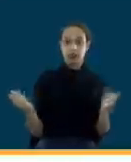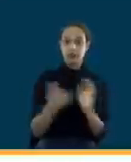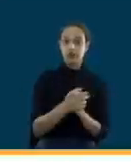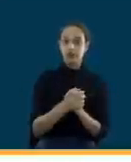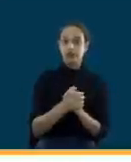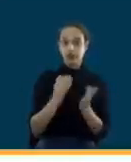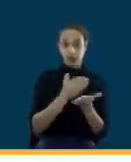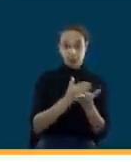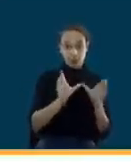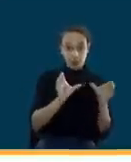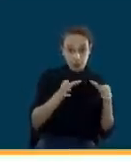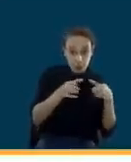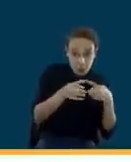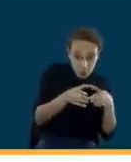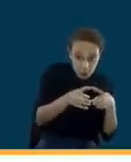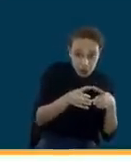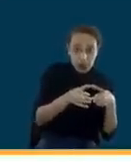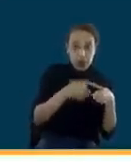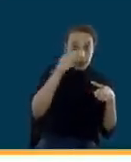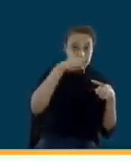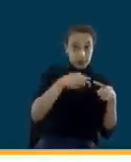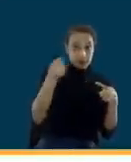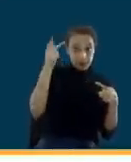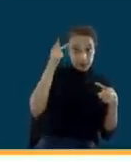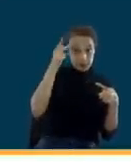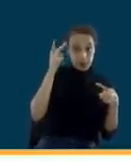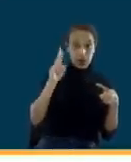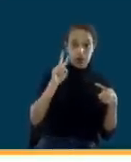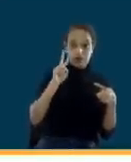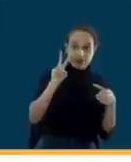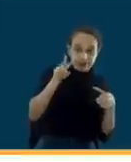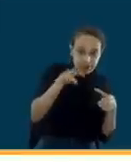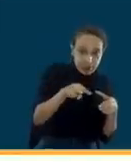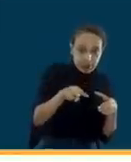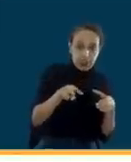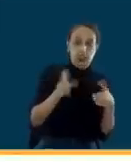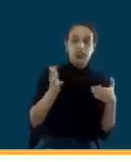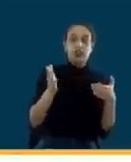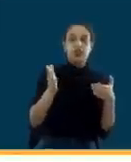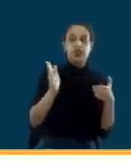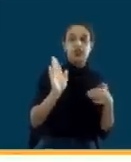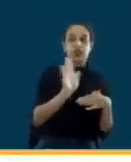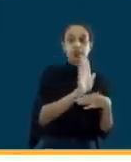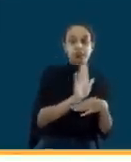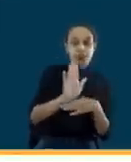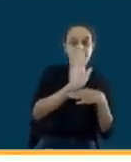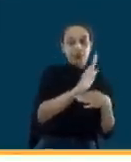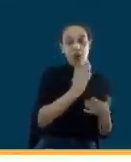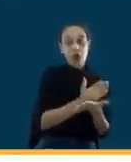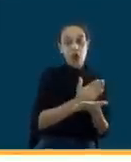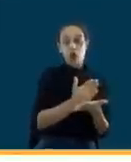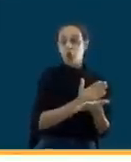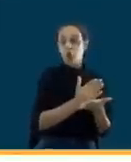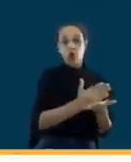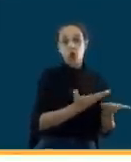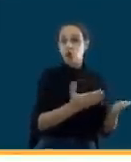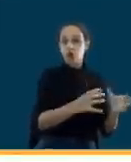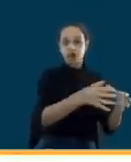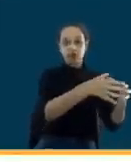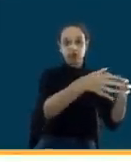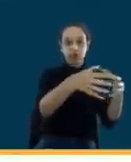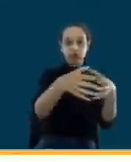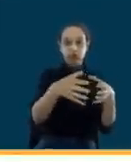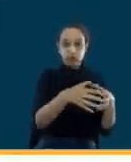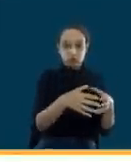menor aqui em São Paulo, visando atender a algumas populações nas proximidades das